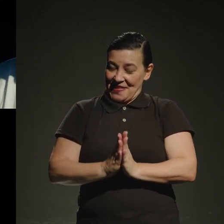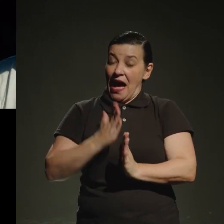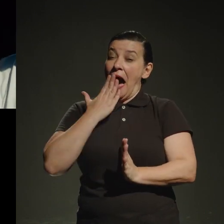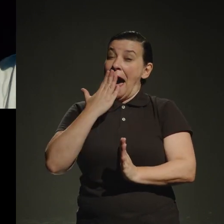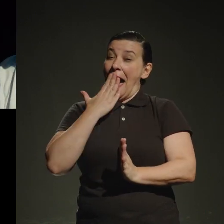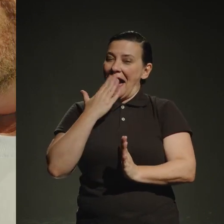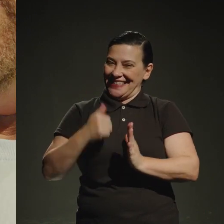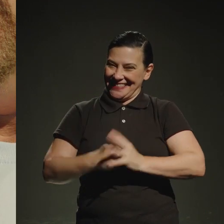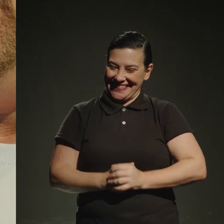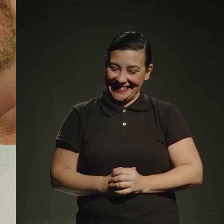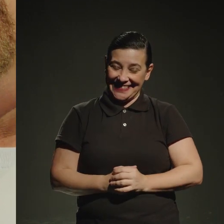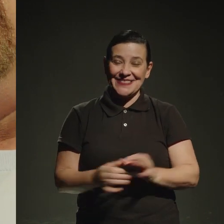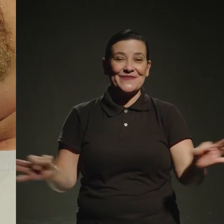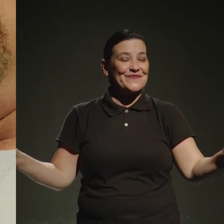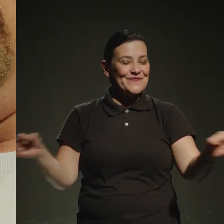prex.